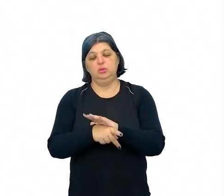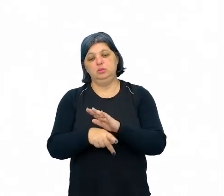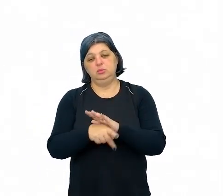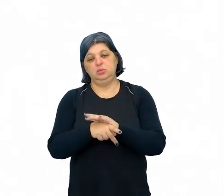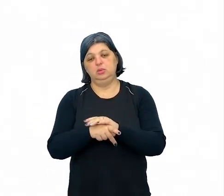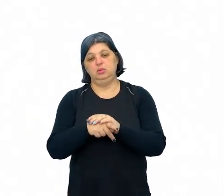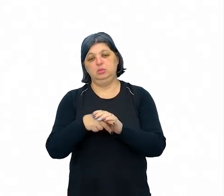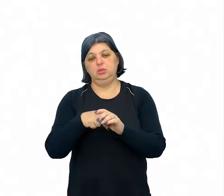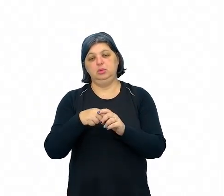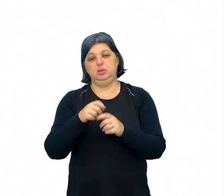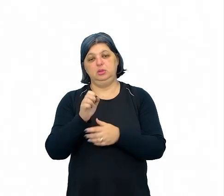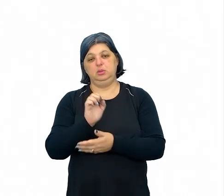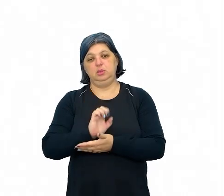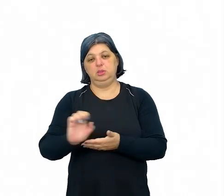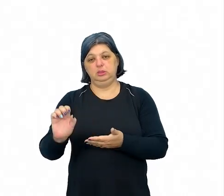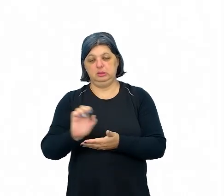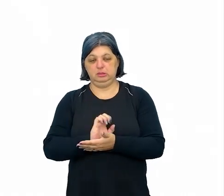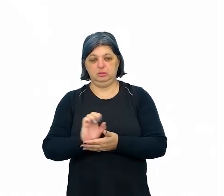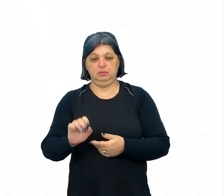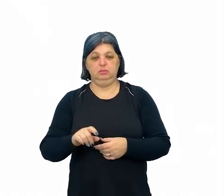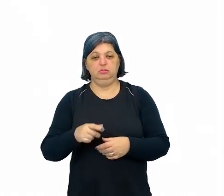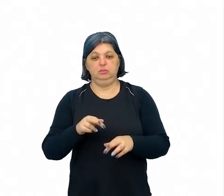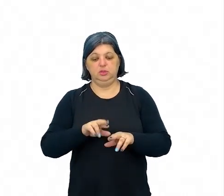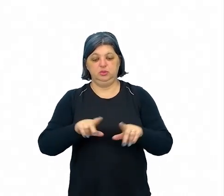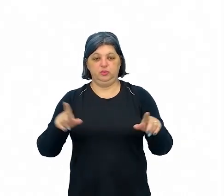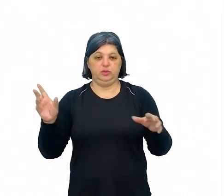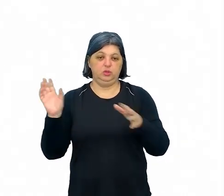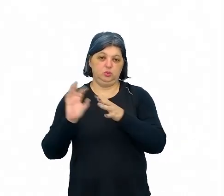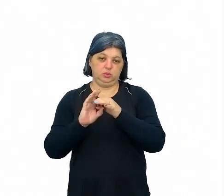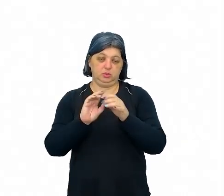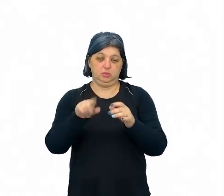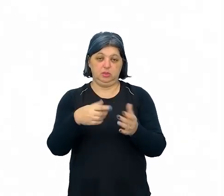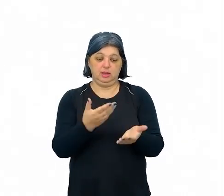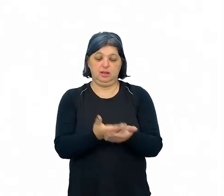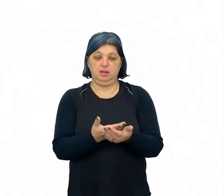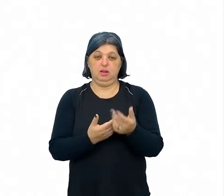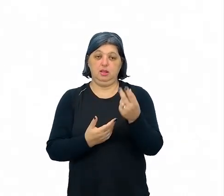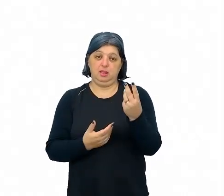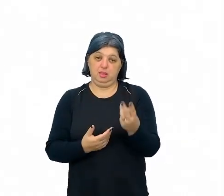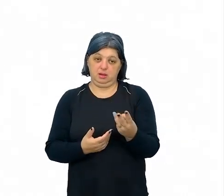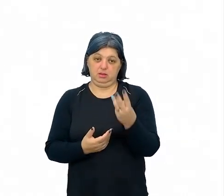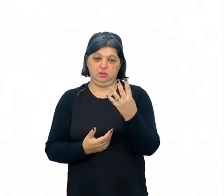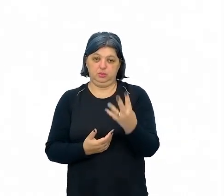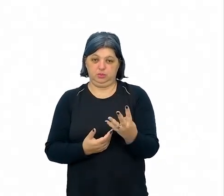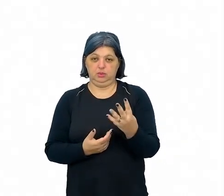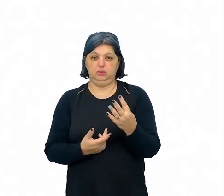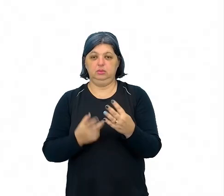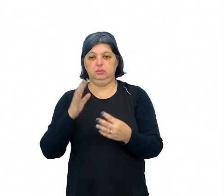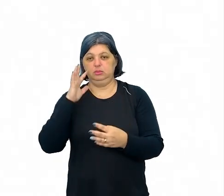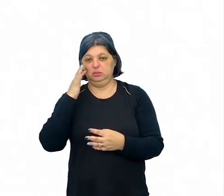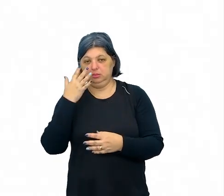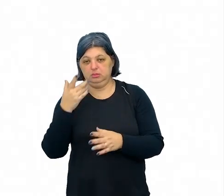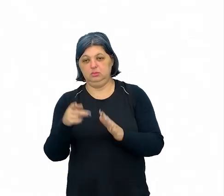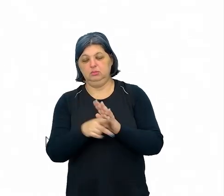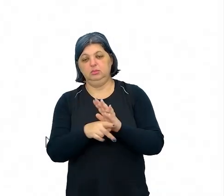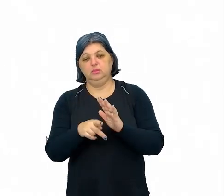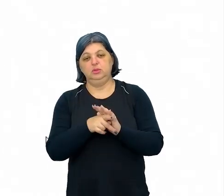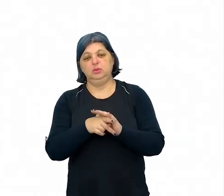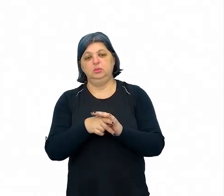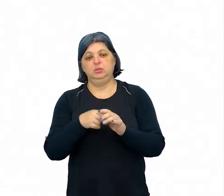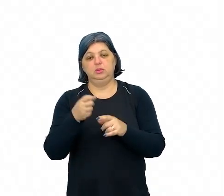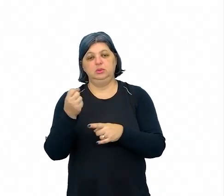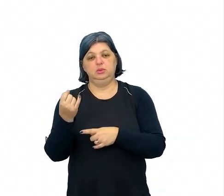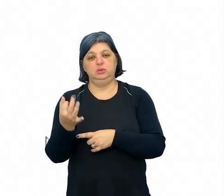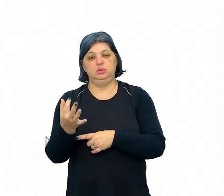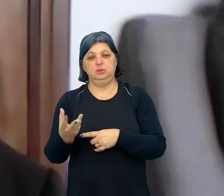diferentes contextos. Depois, a aula 3 e 4, ela fala resolução do sistema de equações. Eu vou